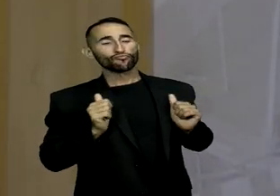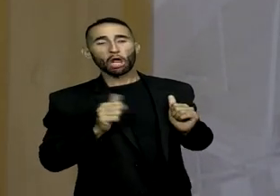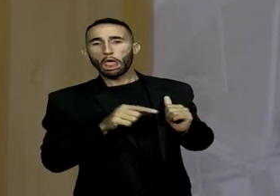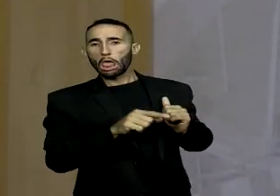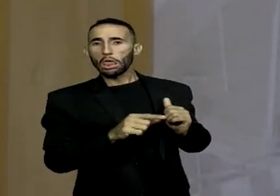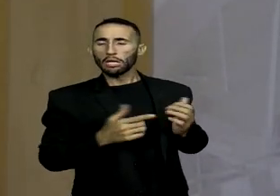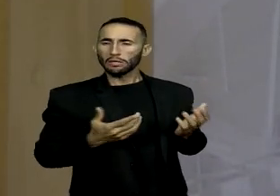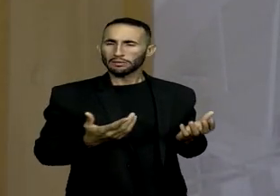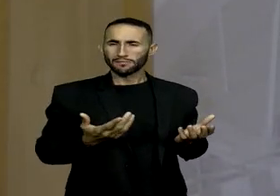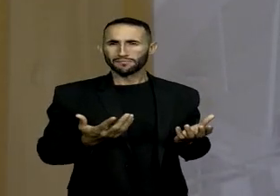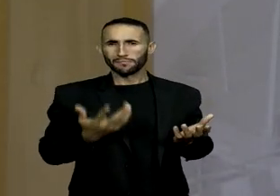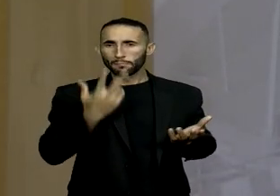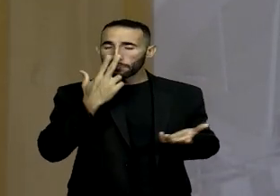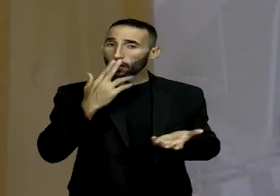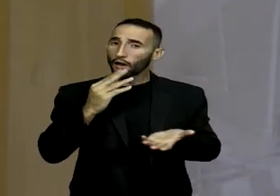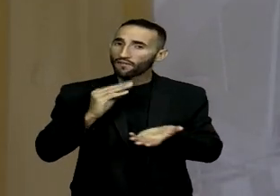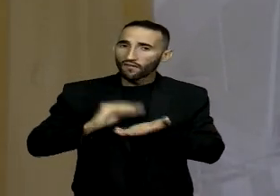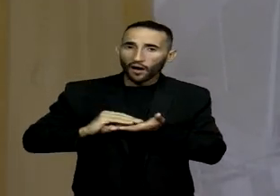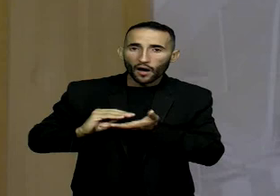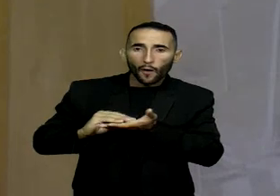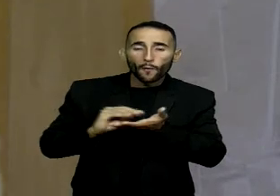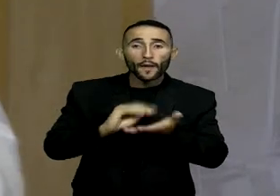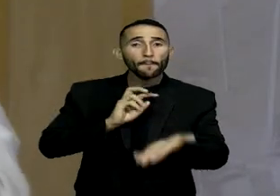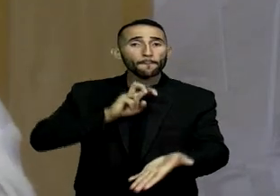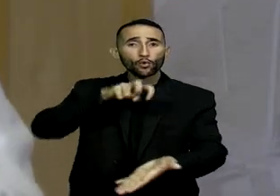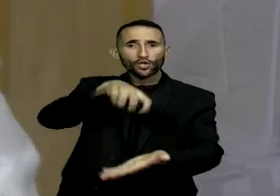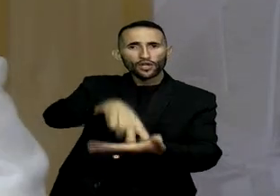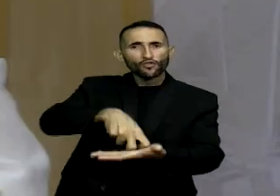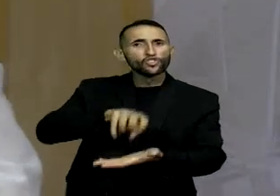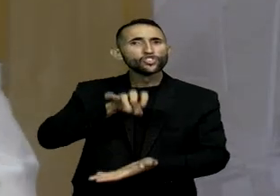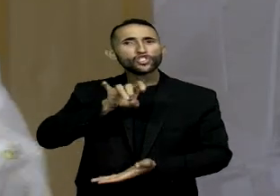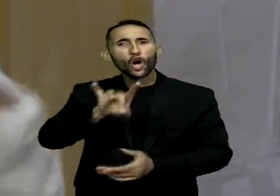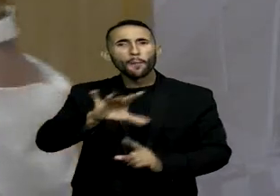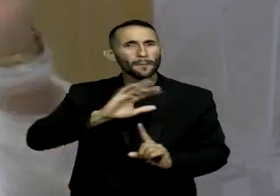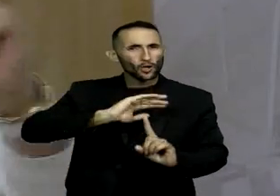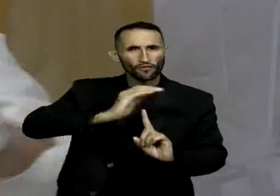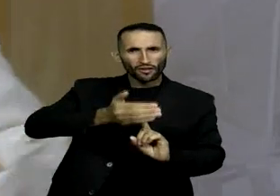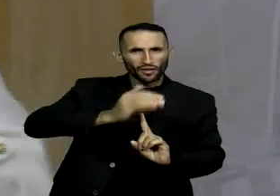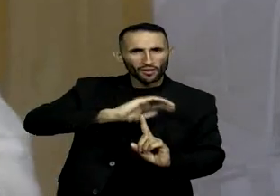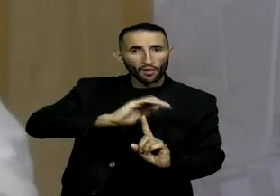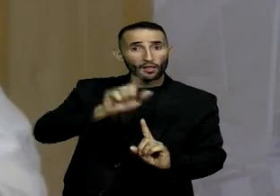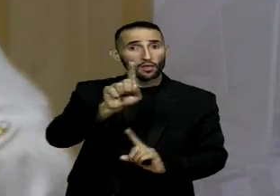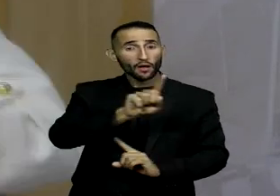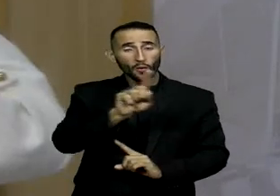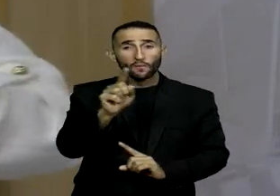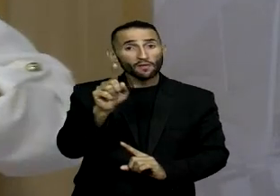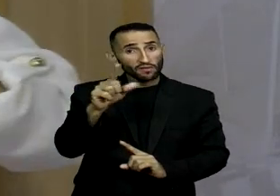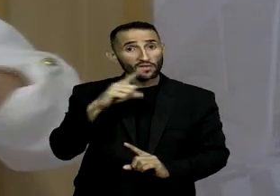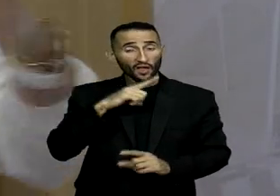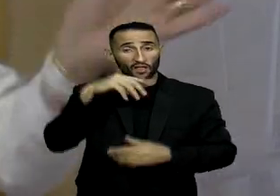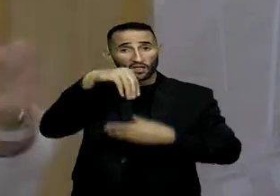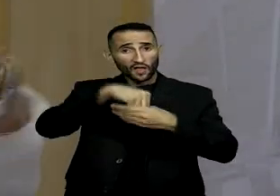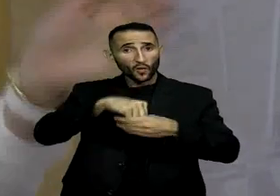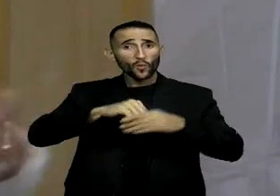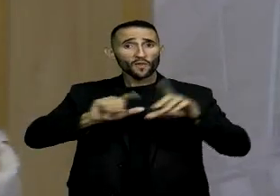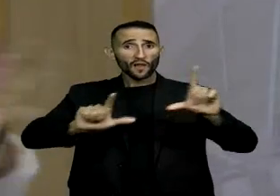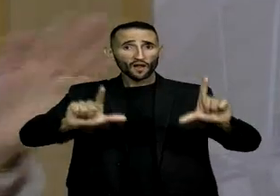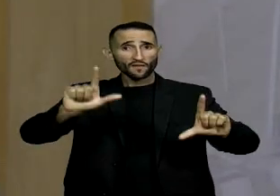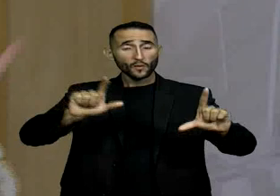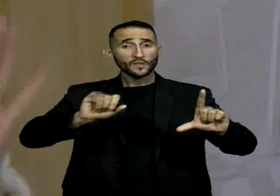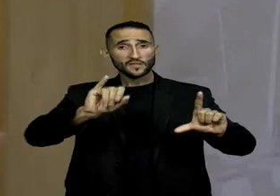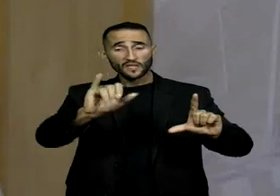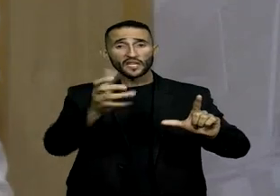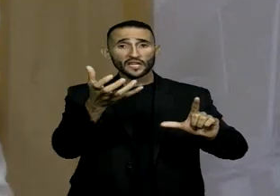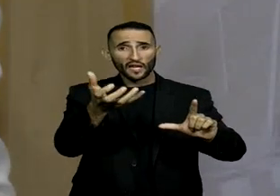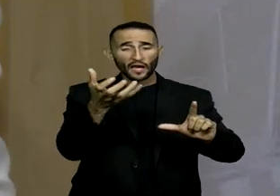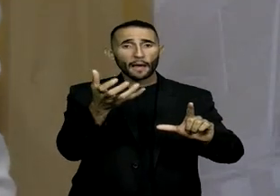nós punirmos severamente, e não só caso de pedofilia, a gente tem acompanhado esse caso também na televisão, né? Mata, ou você quer matar alguém, você